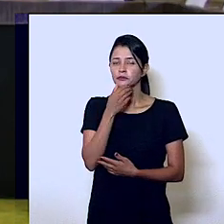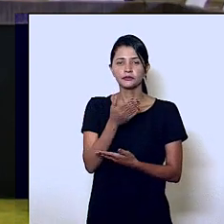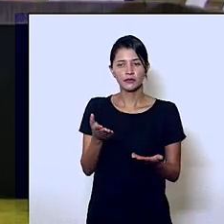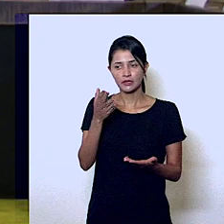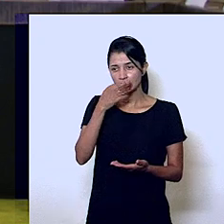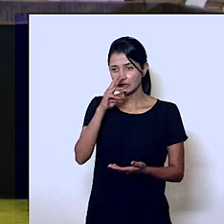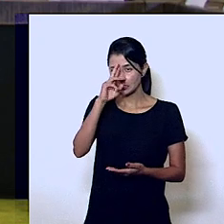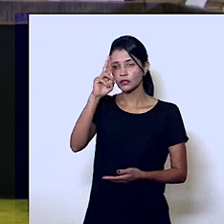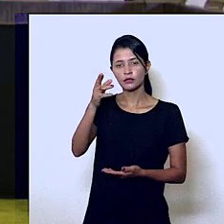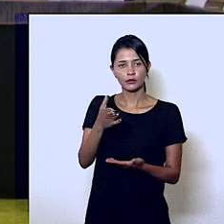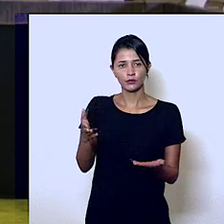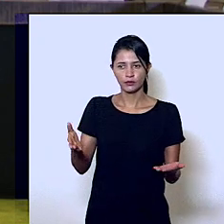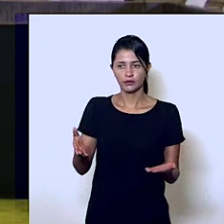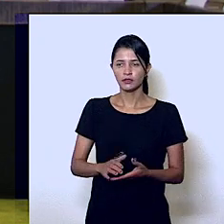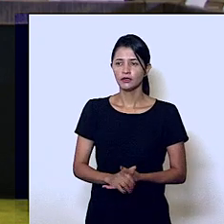Eu queria,